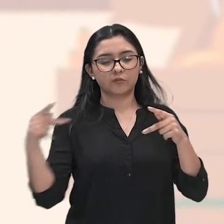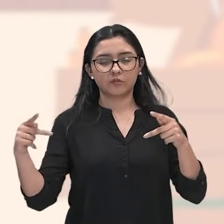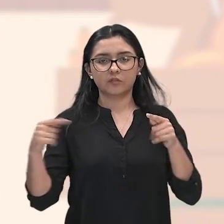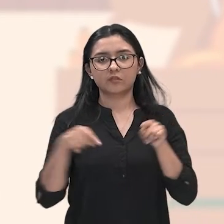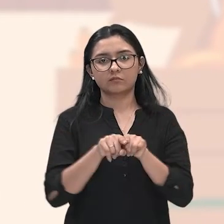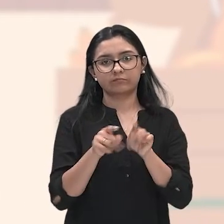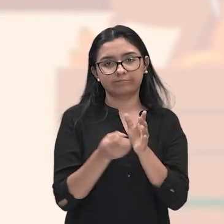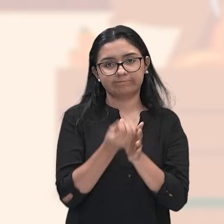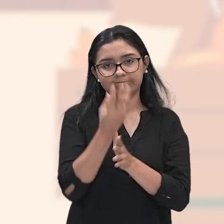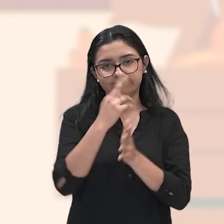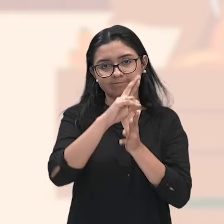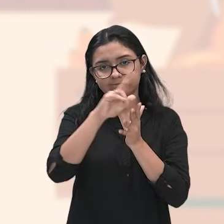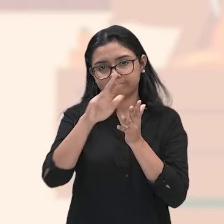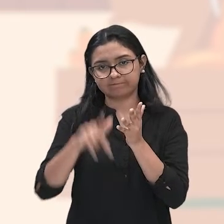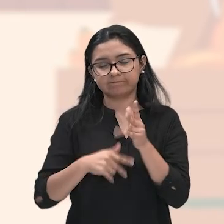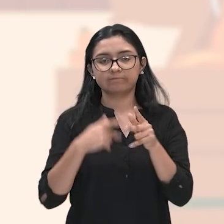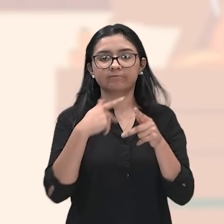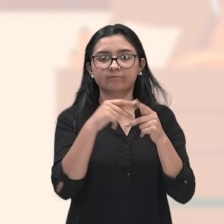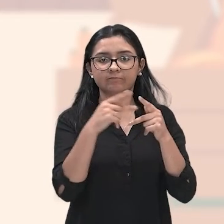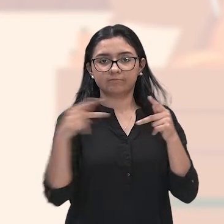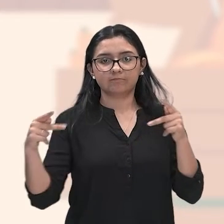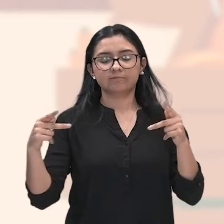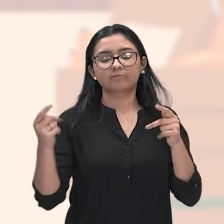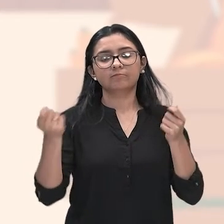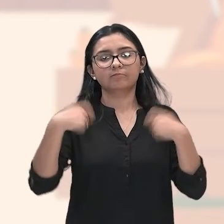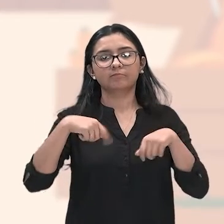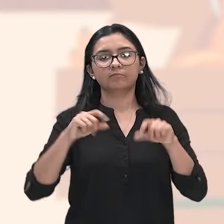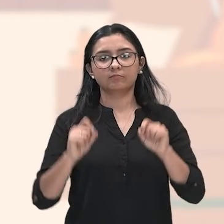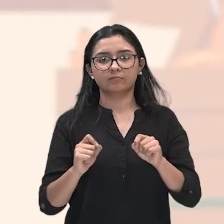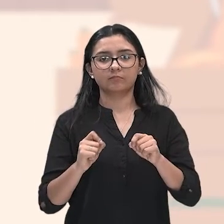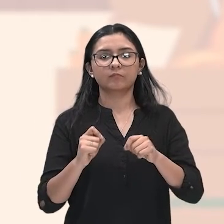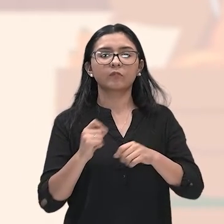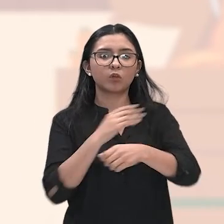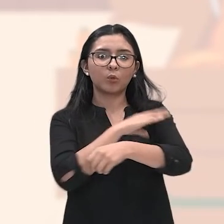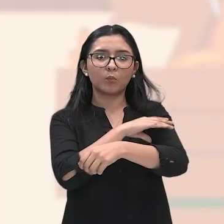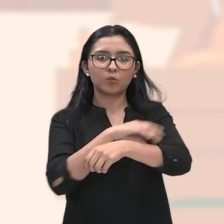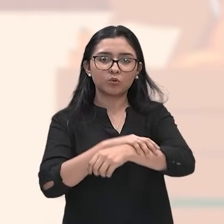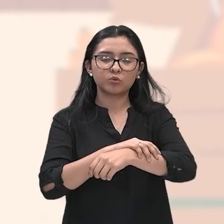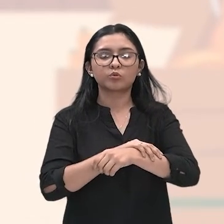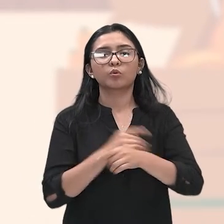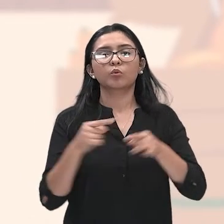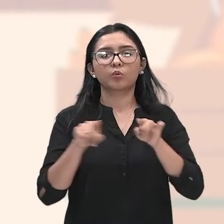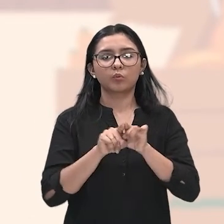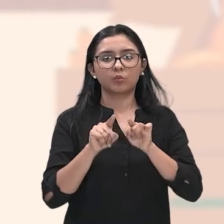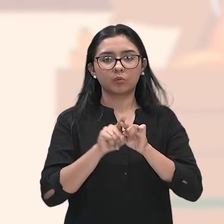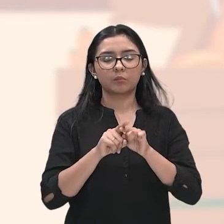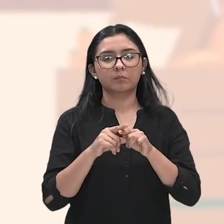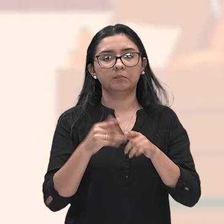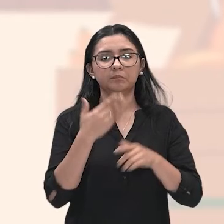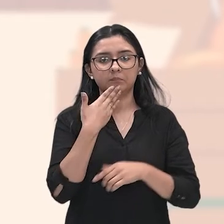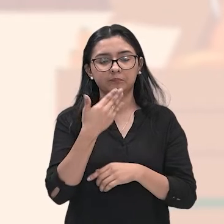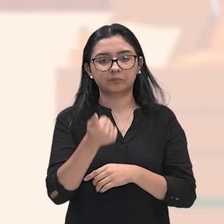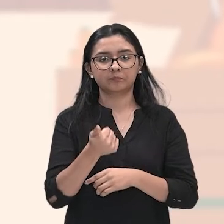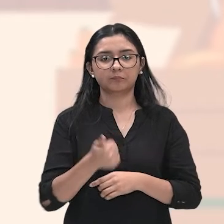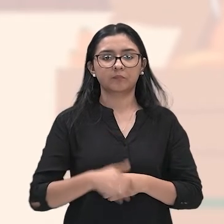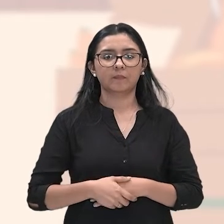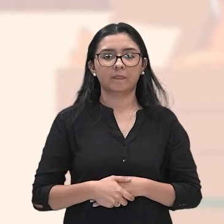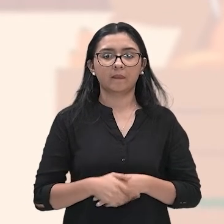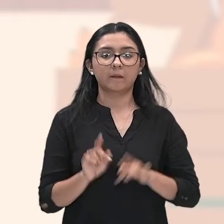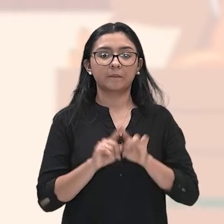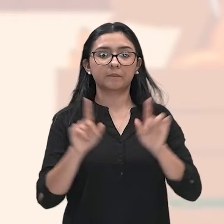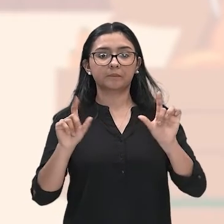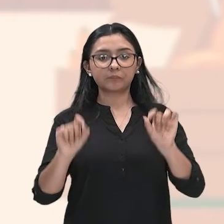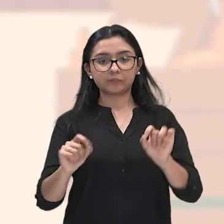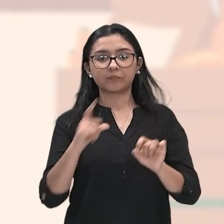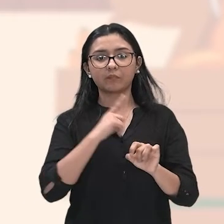novas proteínas, fazendo assim com que o músculo cresça, ou se mantenha, ou se forme, tá? Mas elas